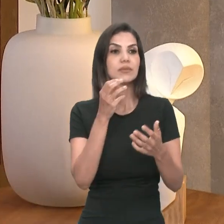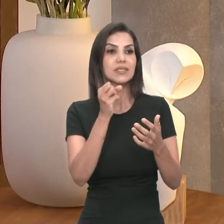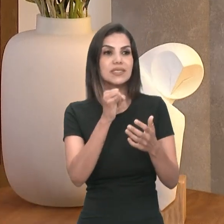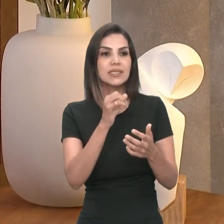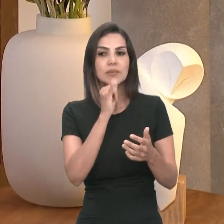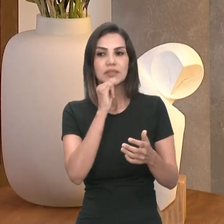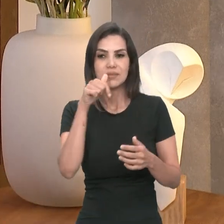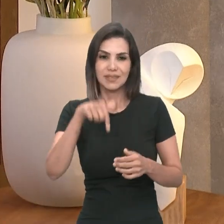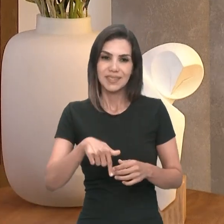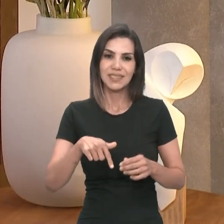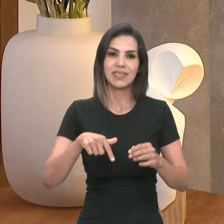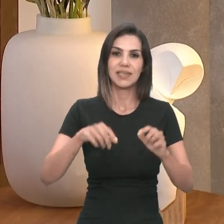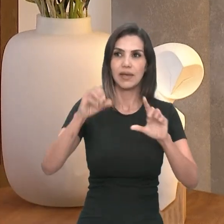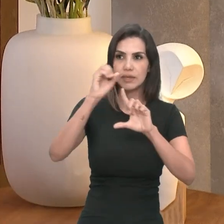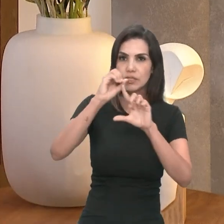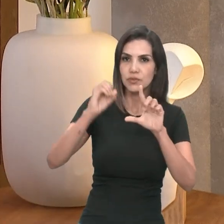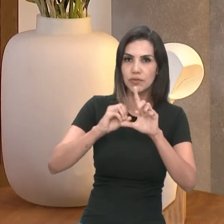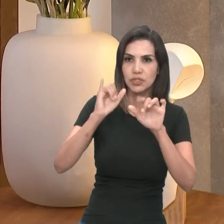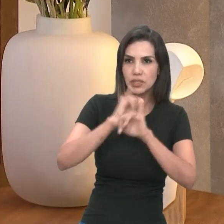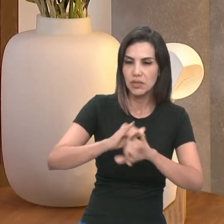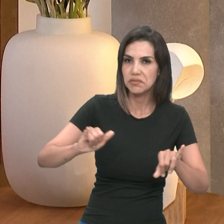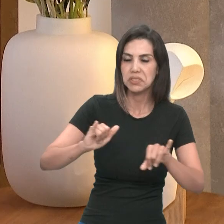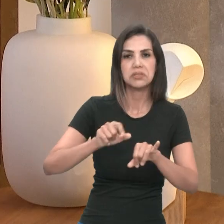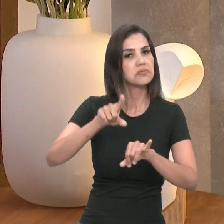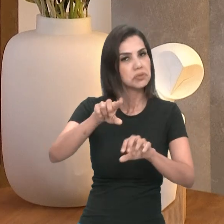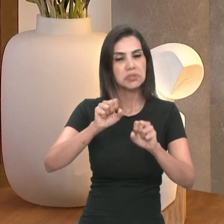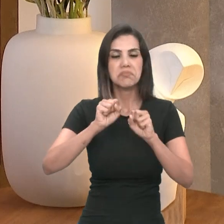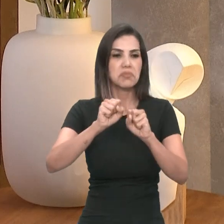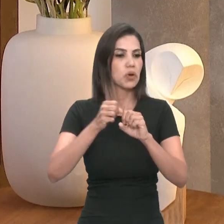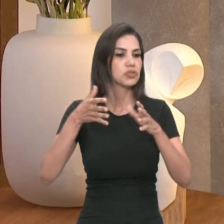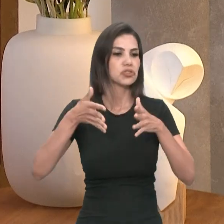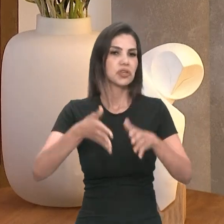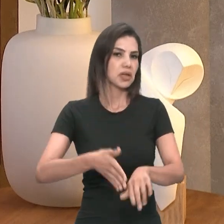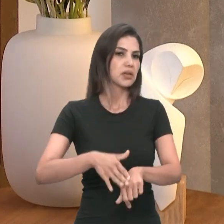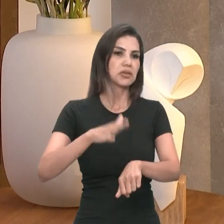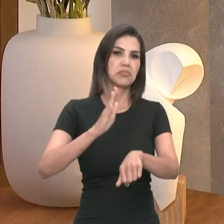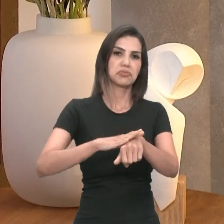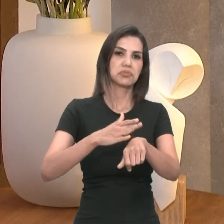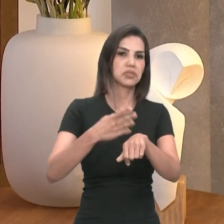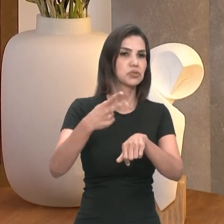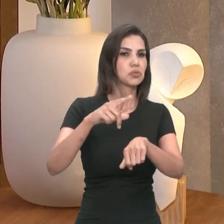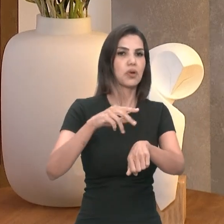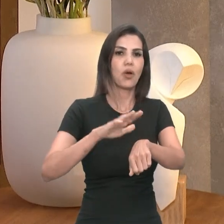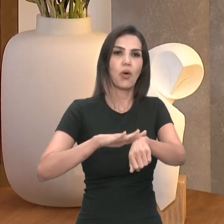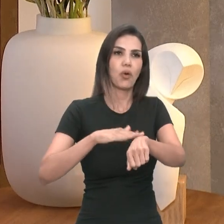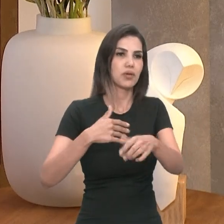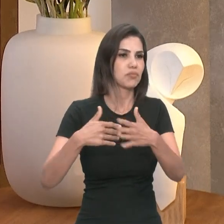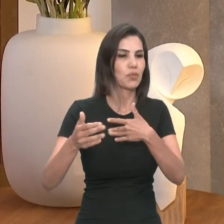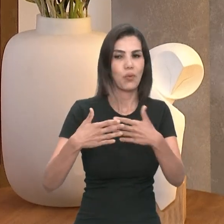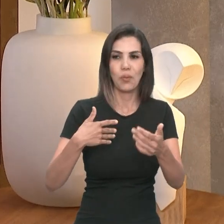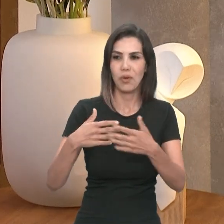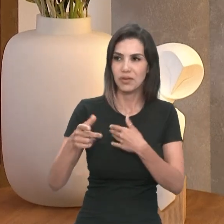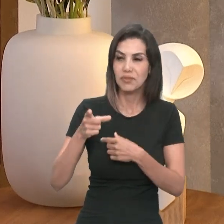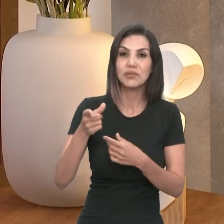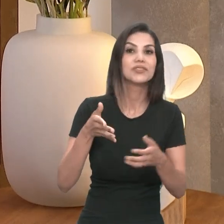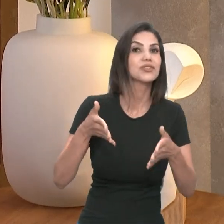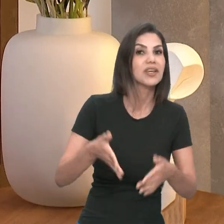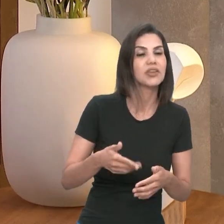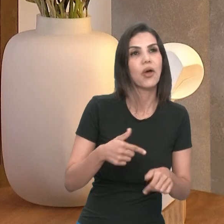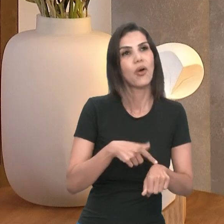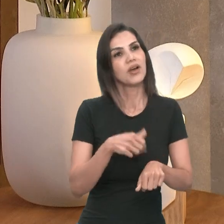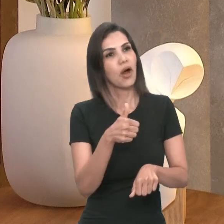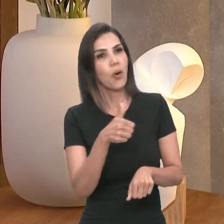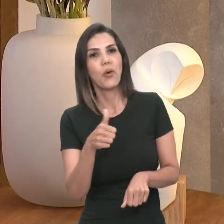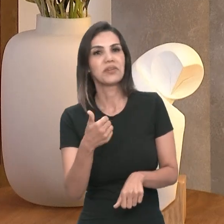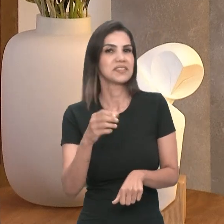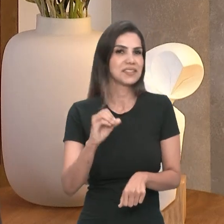falasse aqui para você, ó, chega a hora que você estiver disposto, com vontade de trabalhar, você ia chegar às 9, 10, 11 horas da manhã. Entendeu?